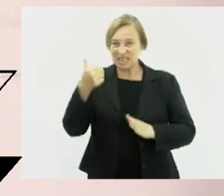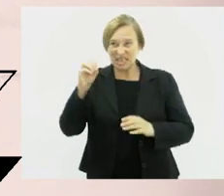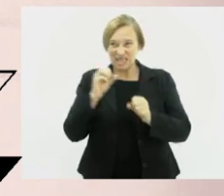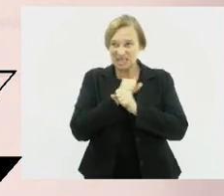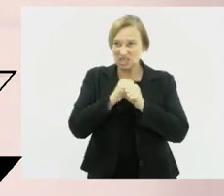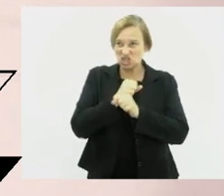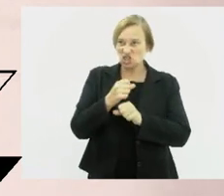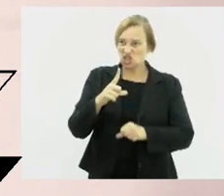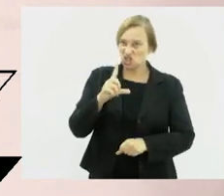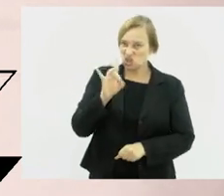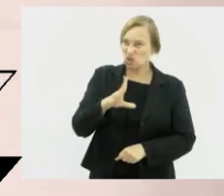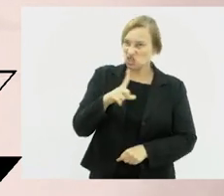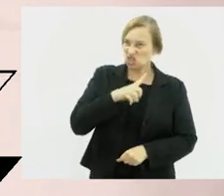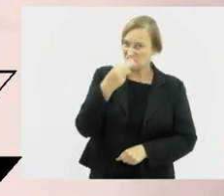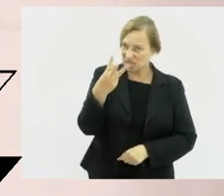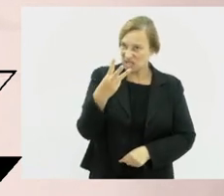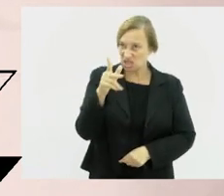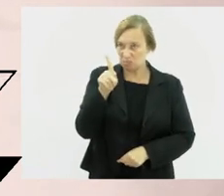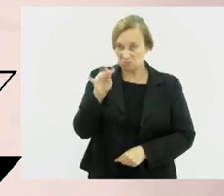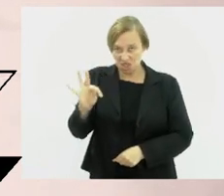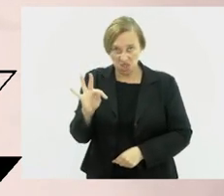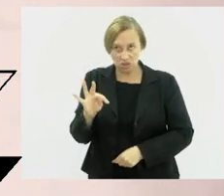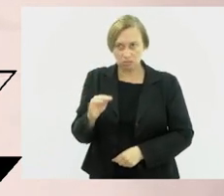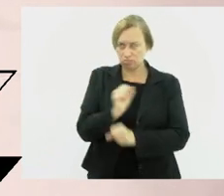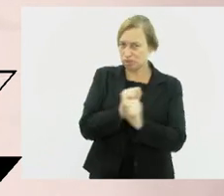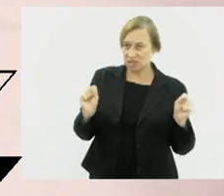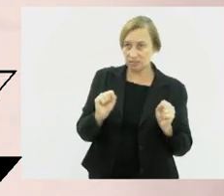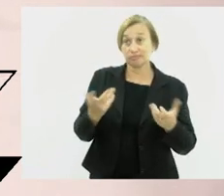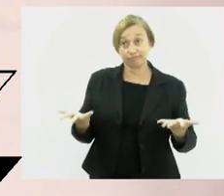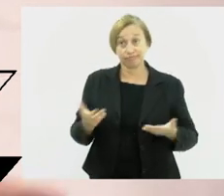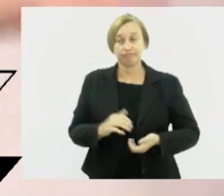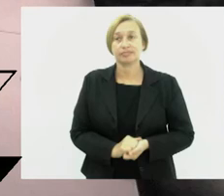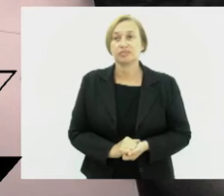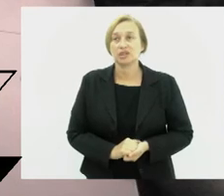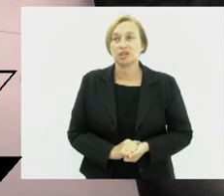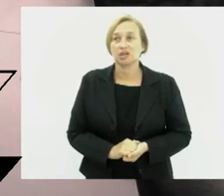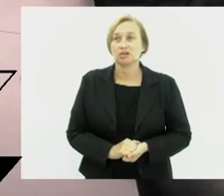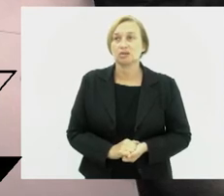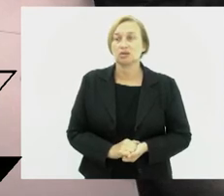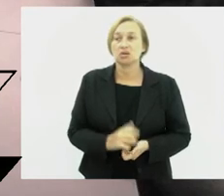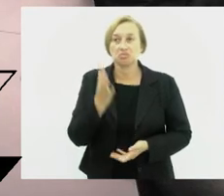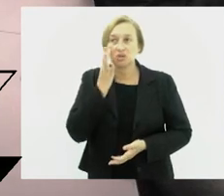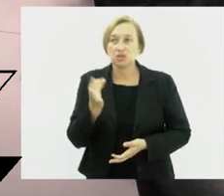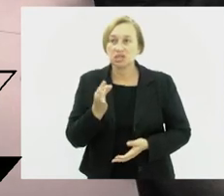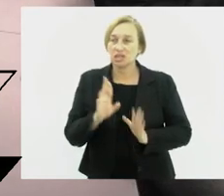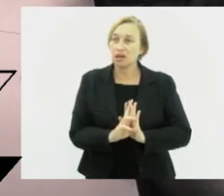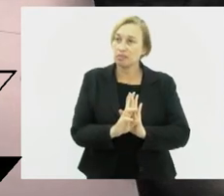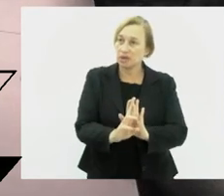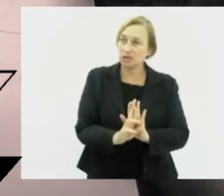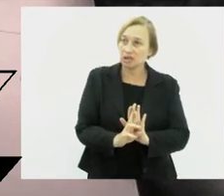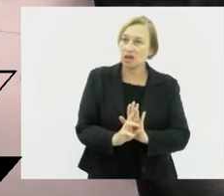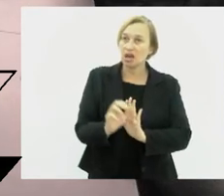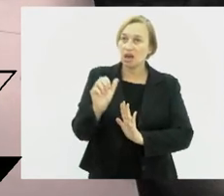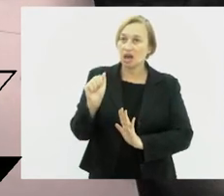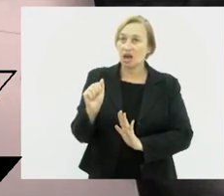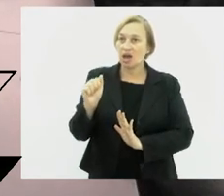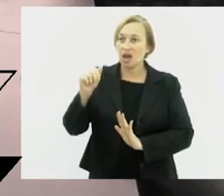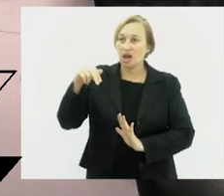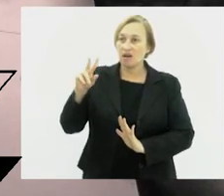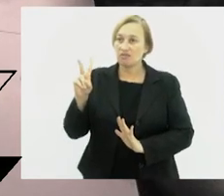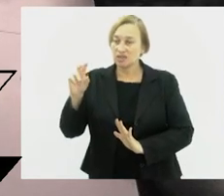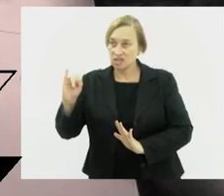só tinha 3 pitbulls? Impossível. Muito bom. Não sei se tem algum representante aqui da Ivisa, e eu já vou